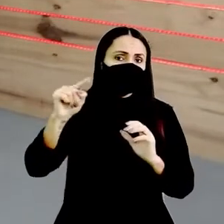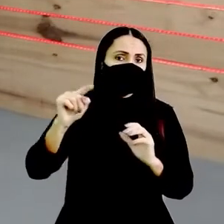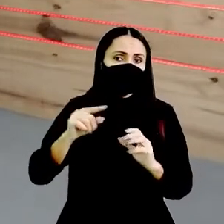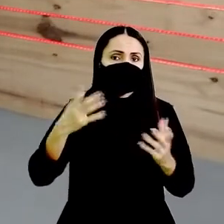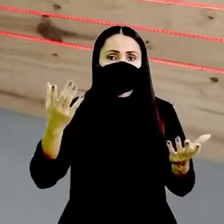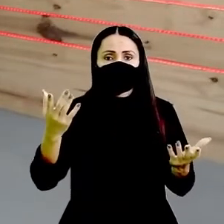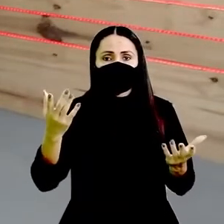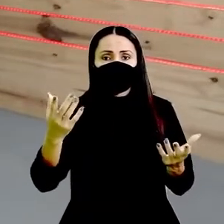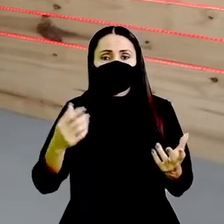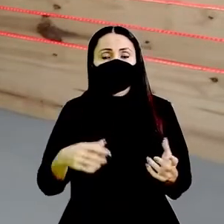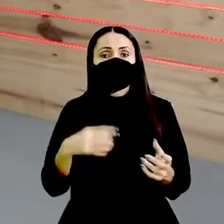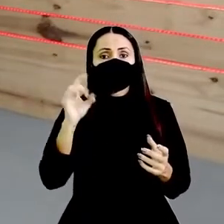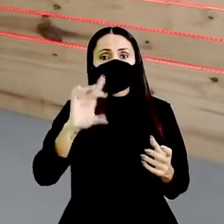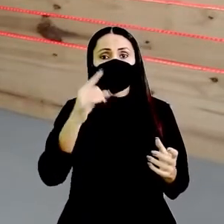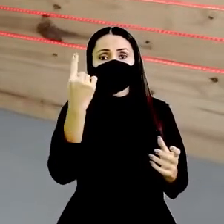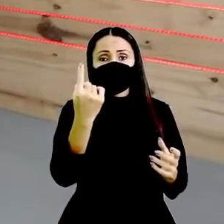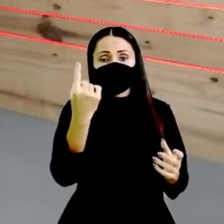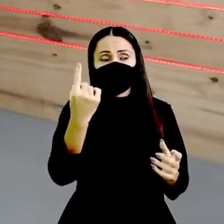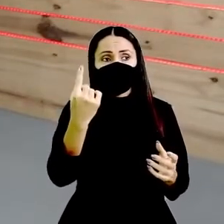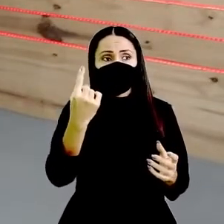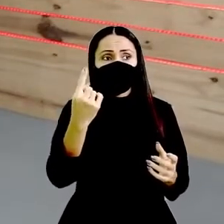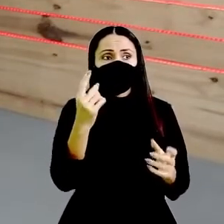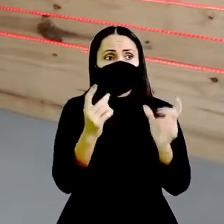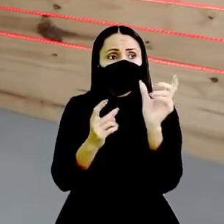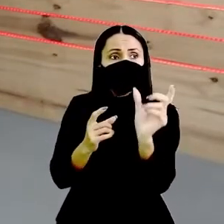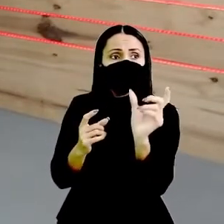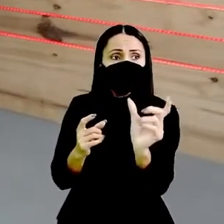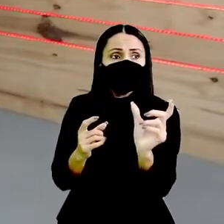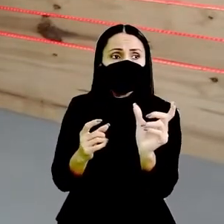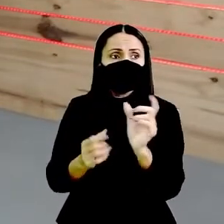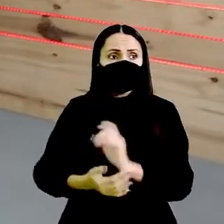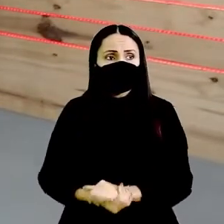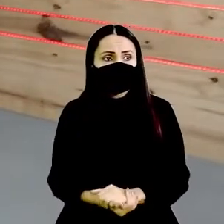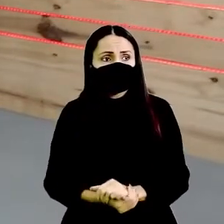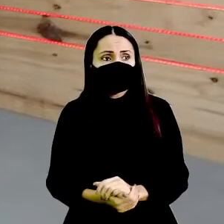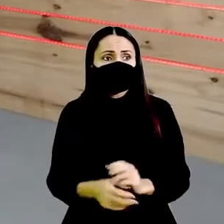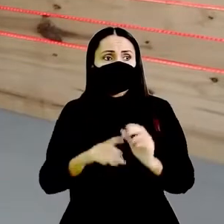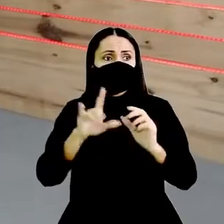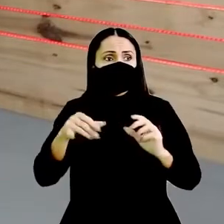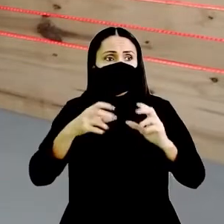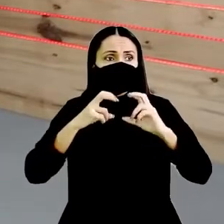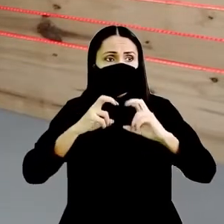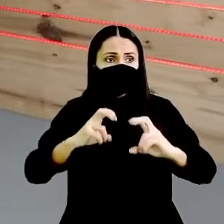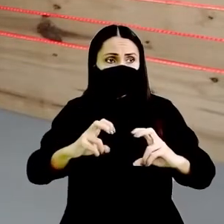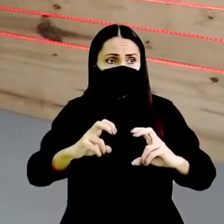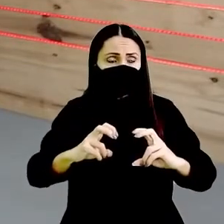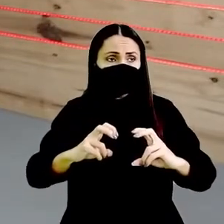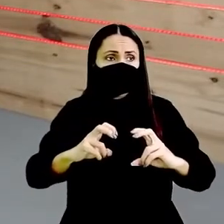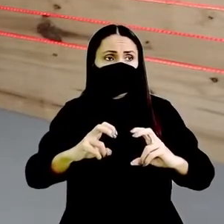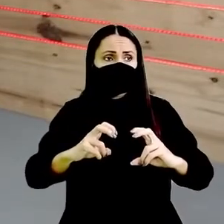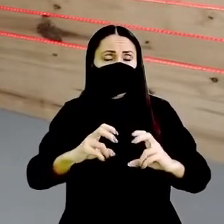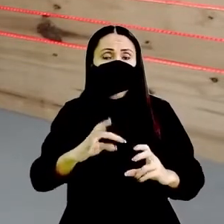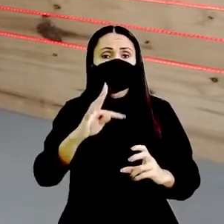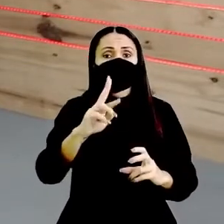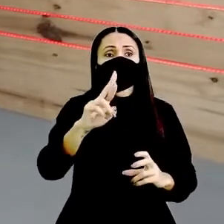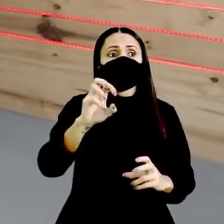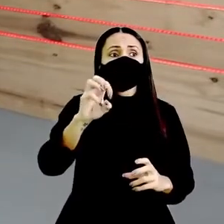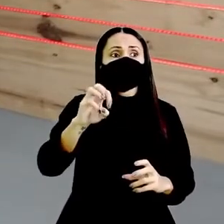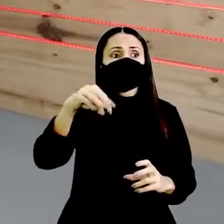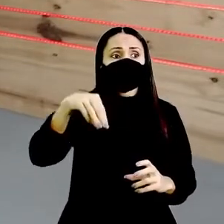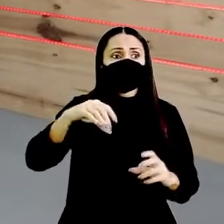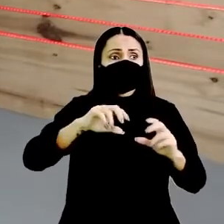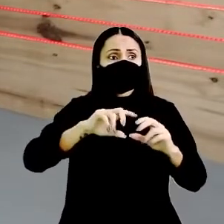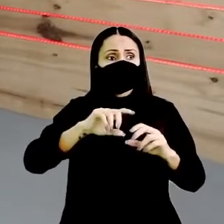tem bens, trens, Trens. tá bom? Porque tem A somente própria palavra trem no singular. no trem,